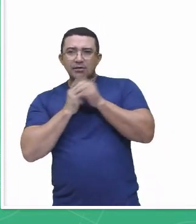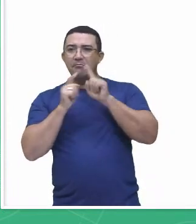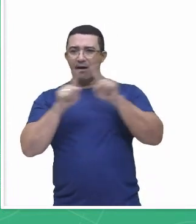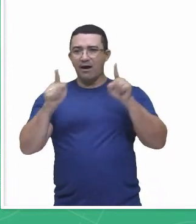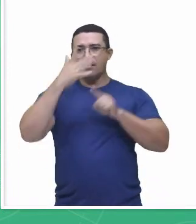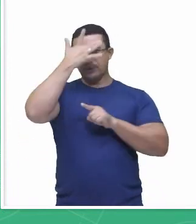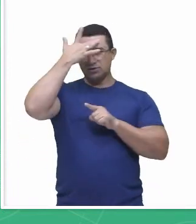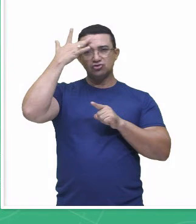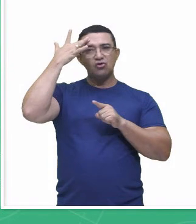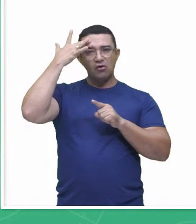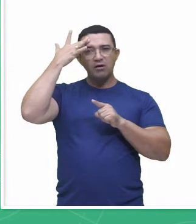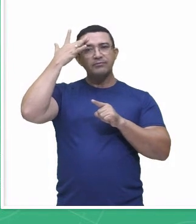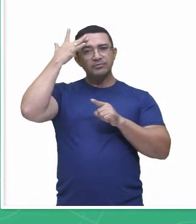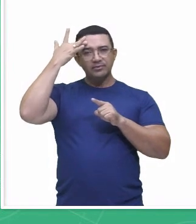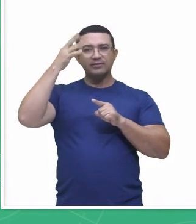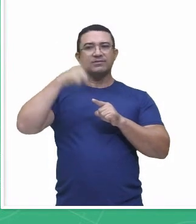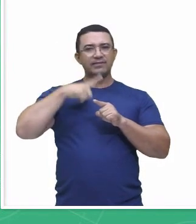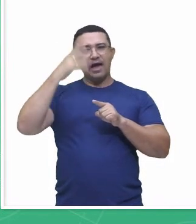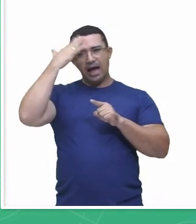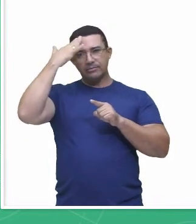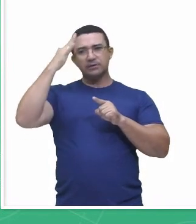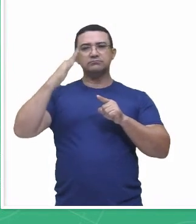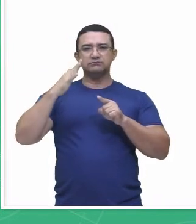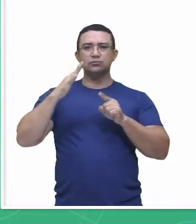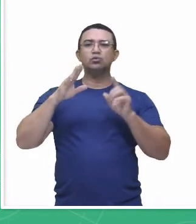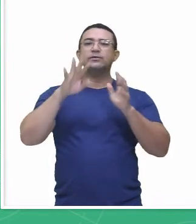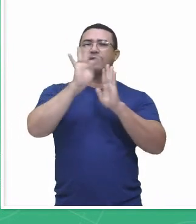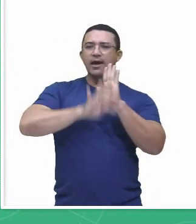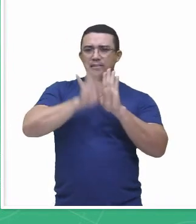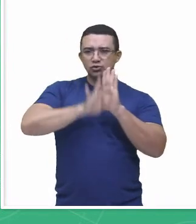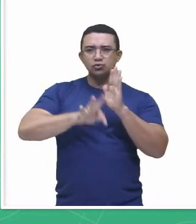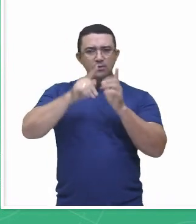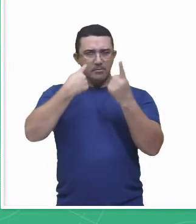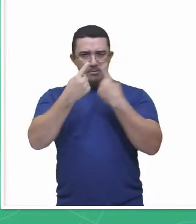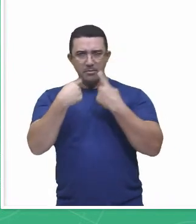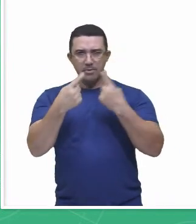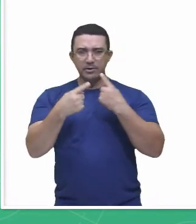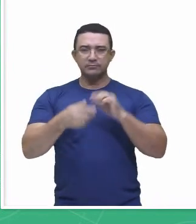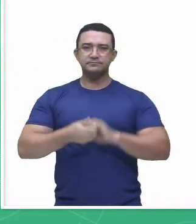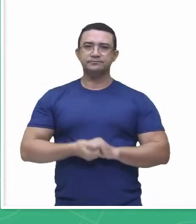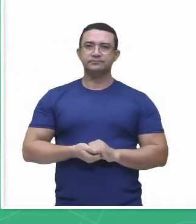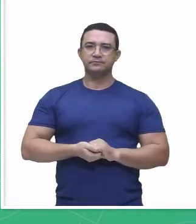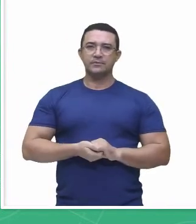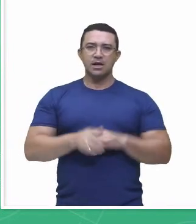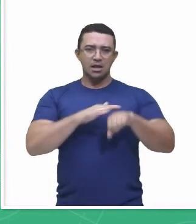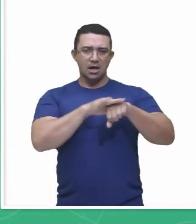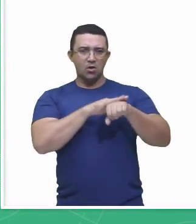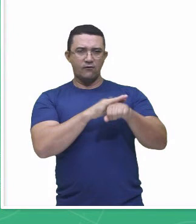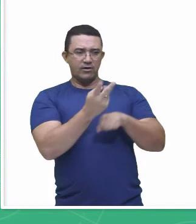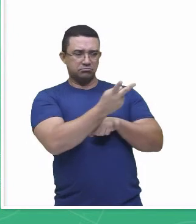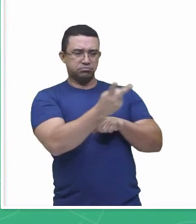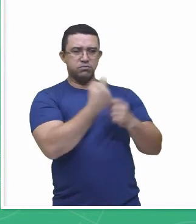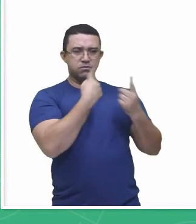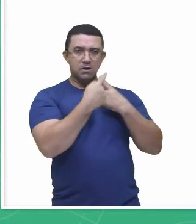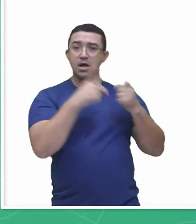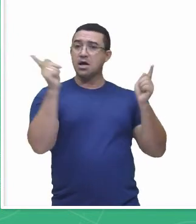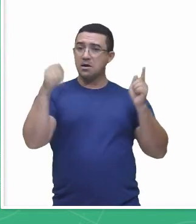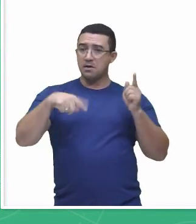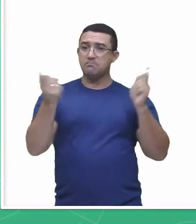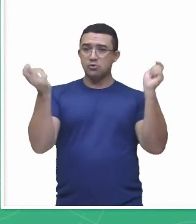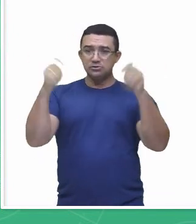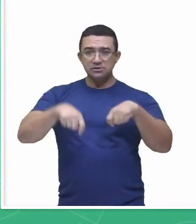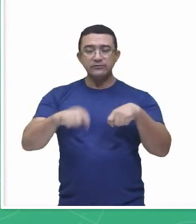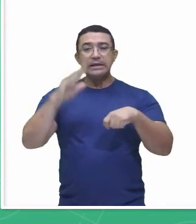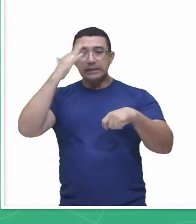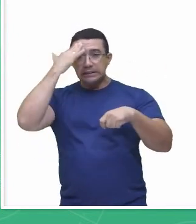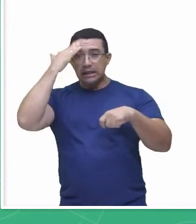contextualmente, tá bom? Então, é a letra B. Olha o nosso comentário. Na conversa entre os interlocutores, é possível interpretar que, embora